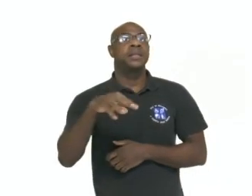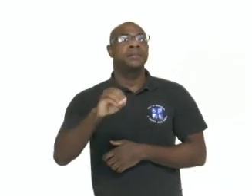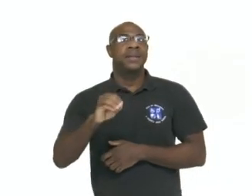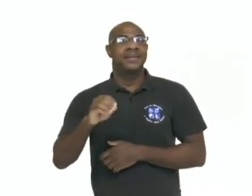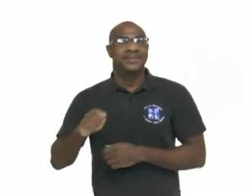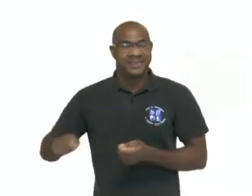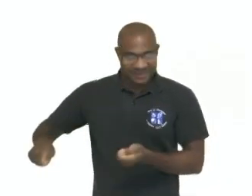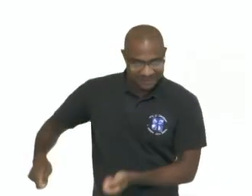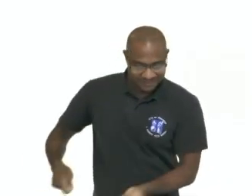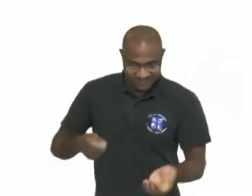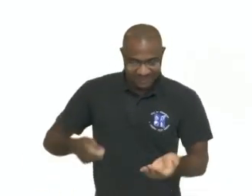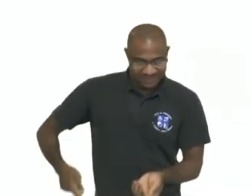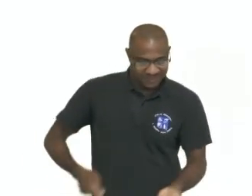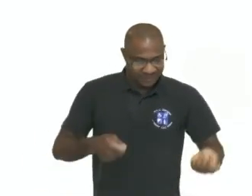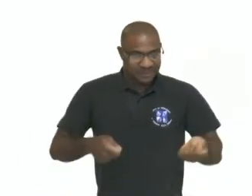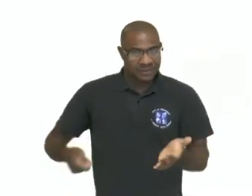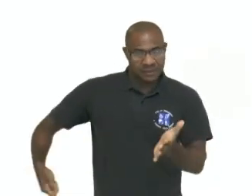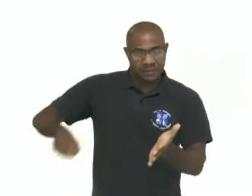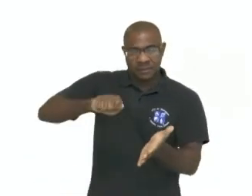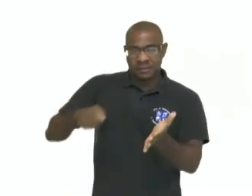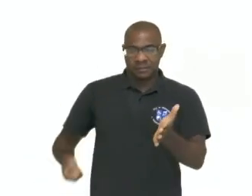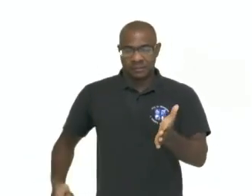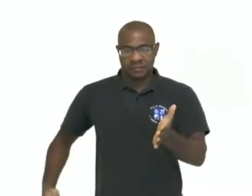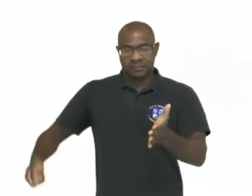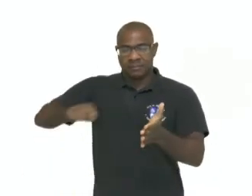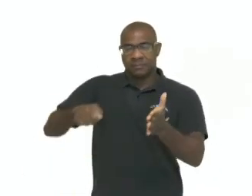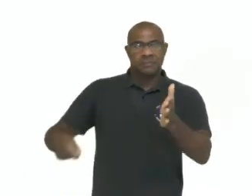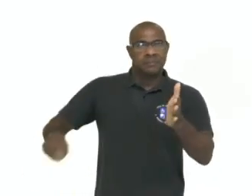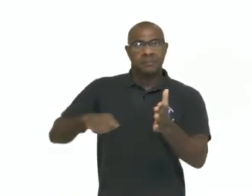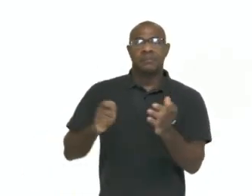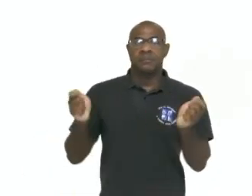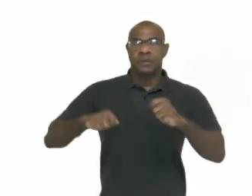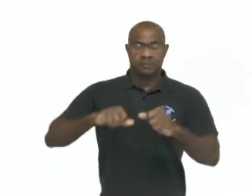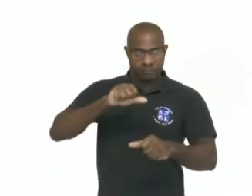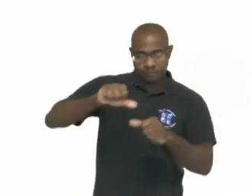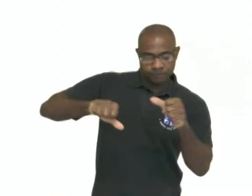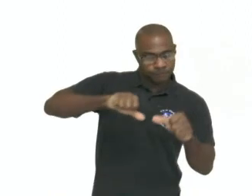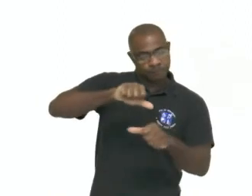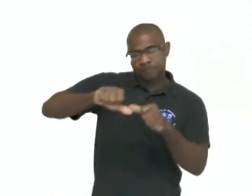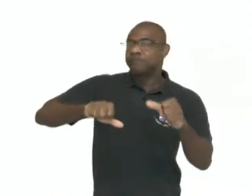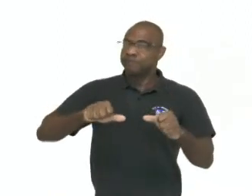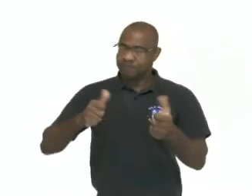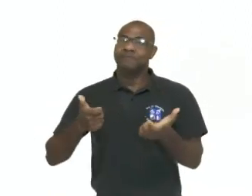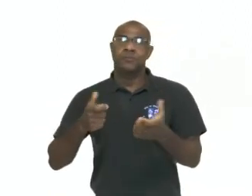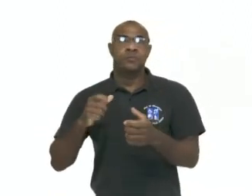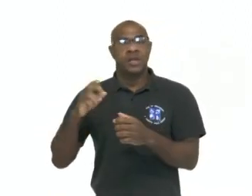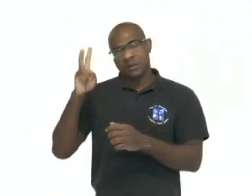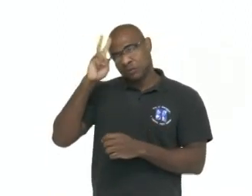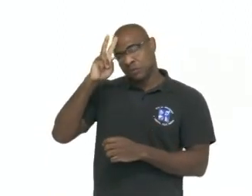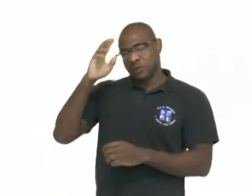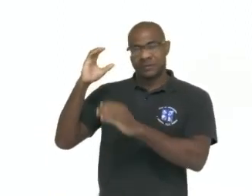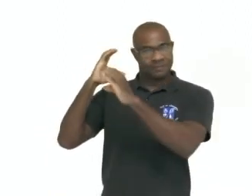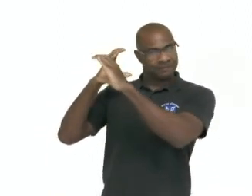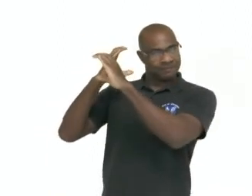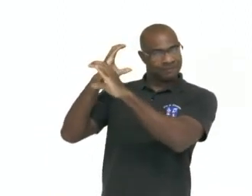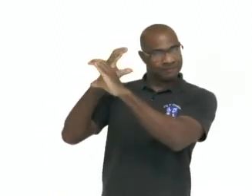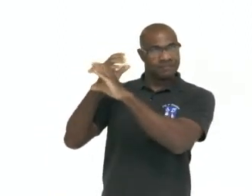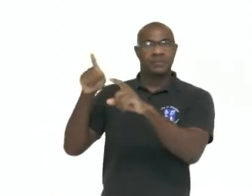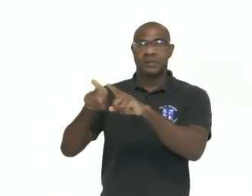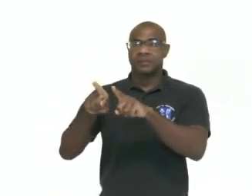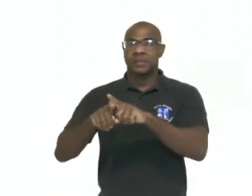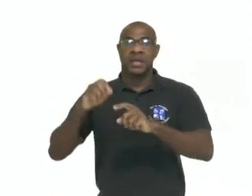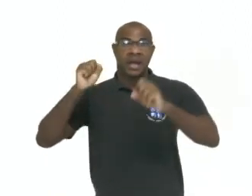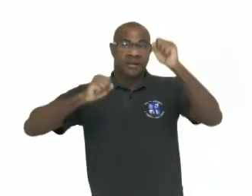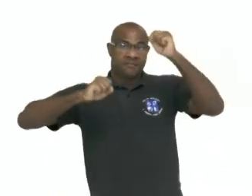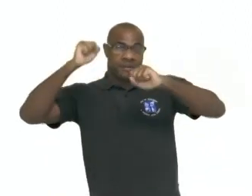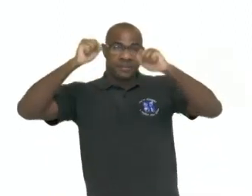que revolucionou a história da engenharia e a maneira como as cidades passaram a se desenvolver. A fabricação de cimento não